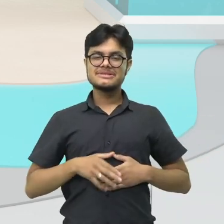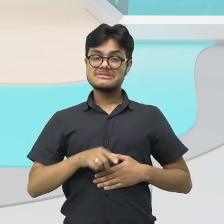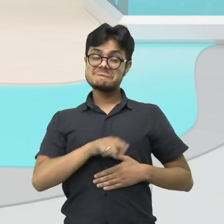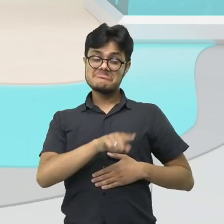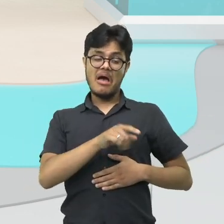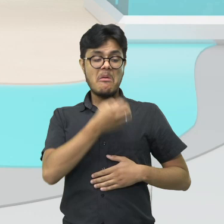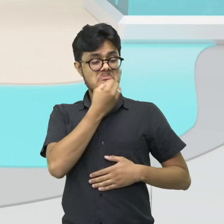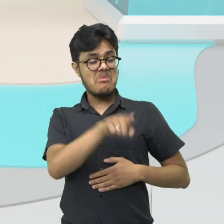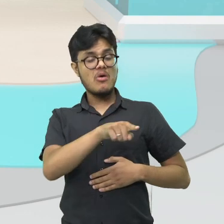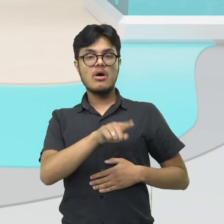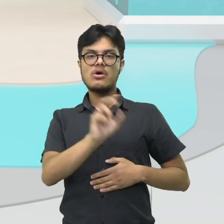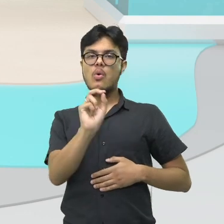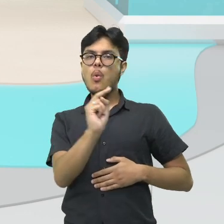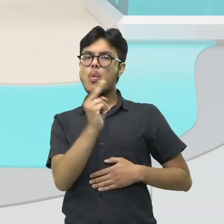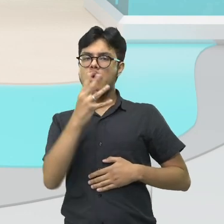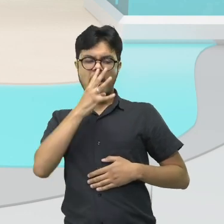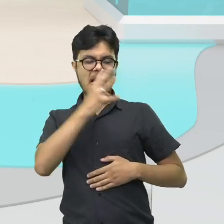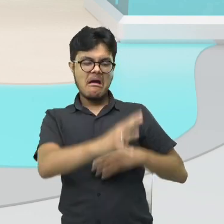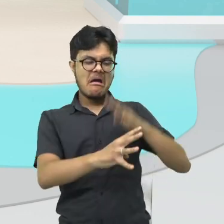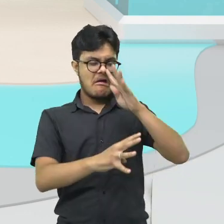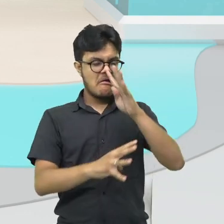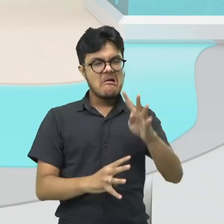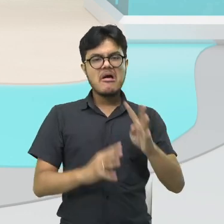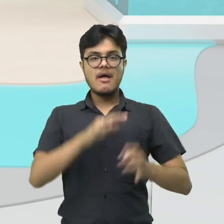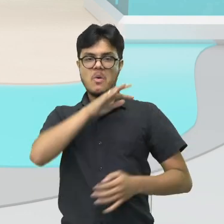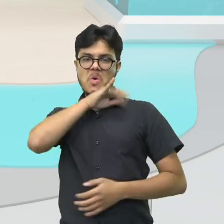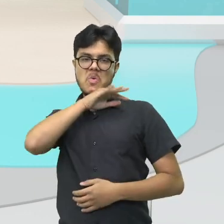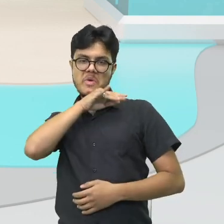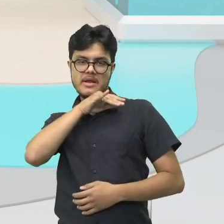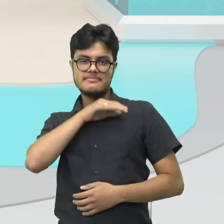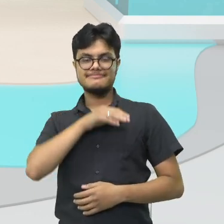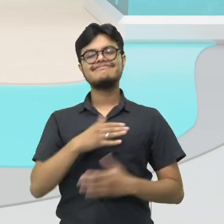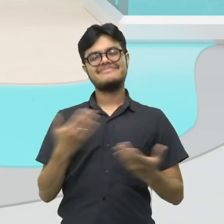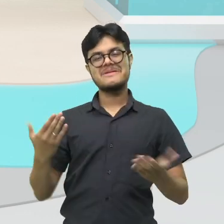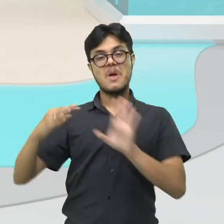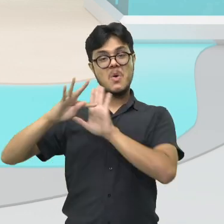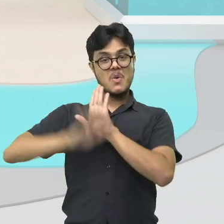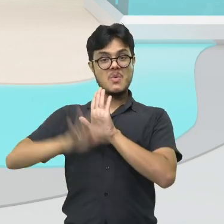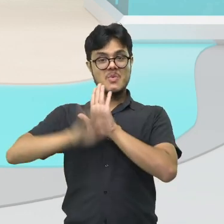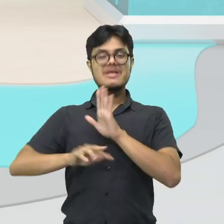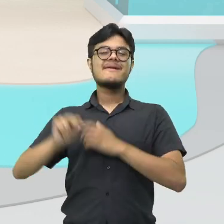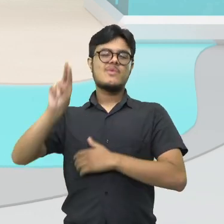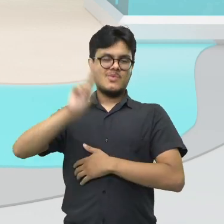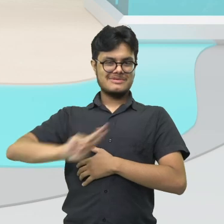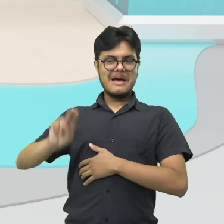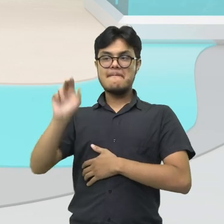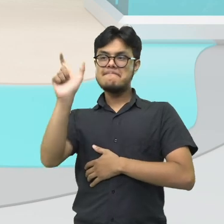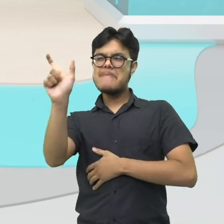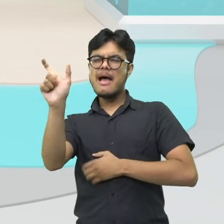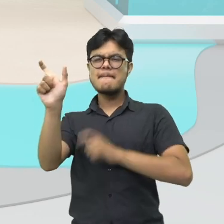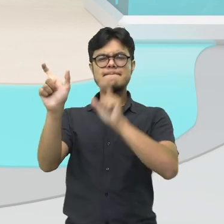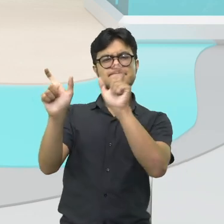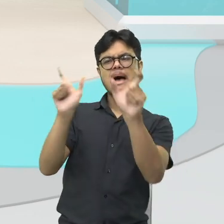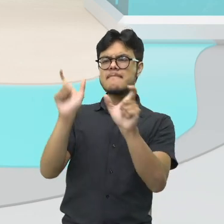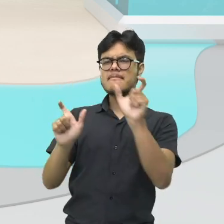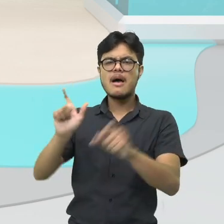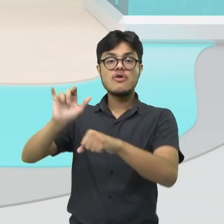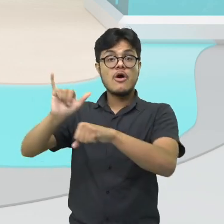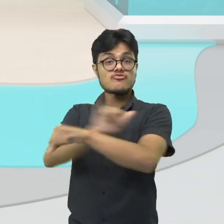pode criticar. Com base nesse texto, que ele vai trazer o quê, professor? Argumentos, né?